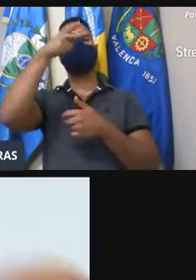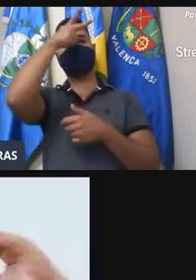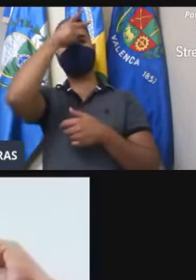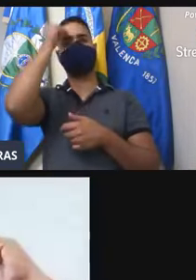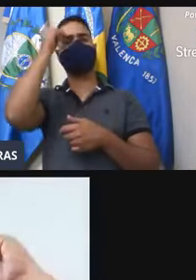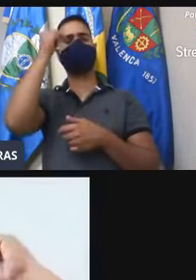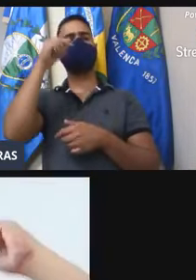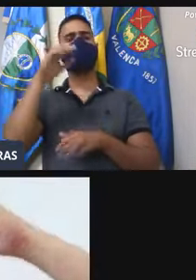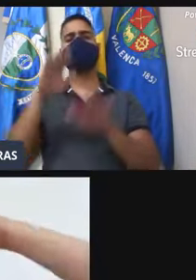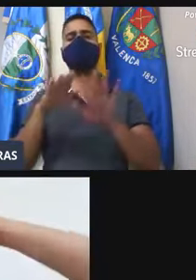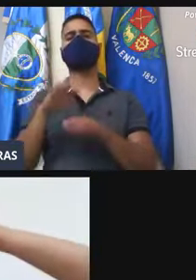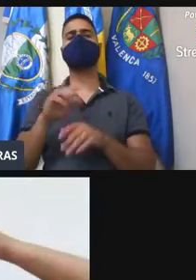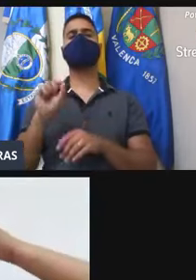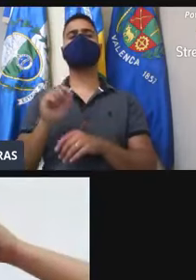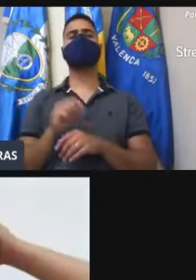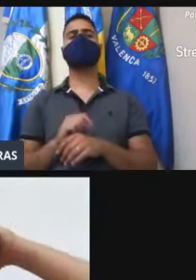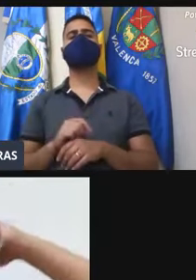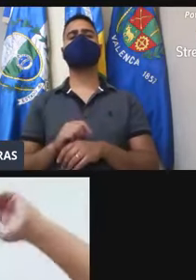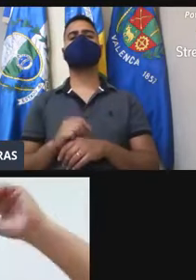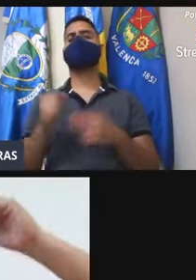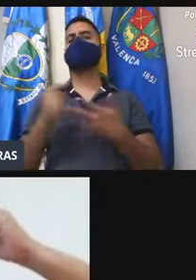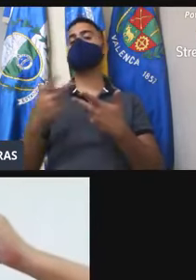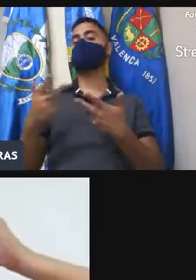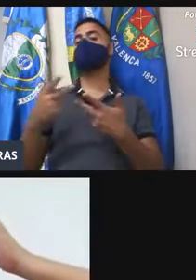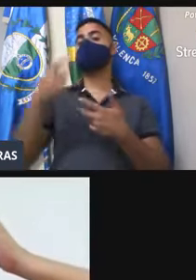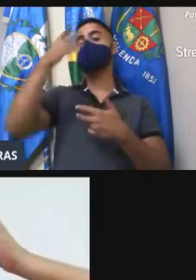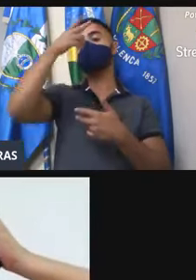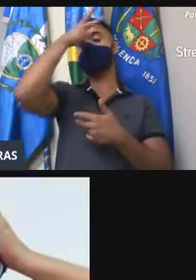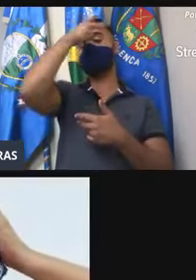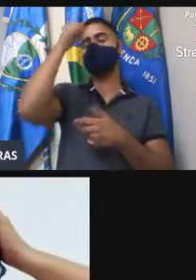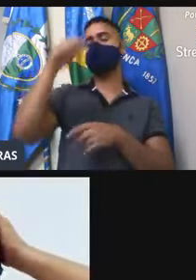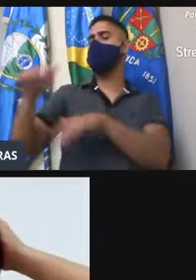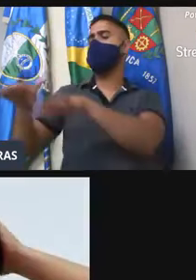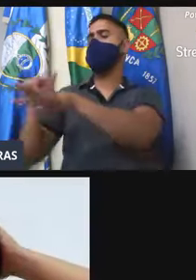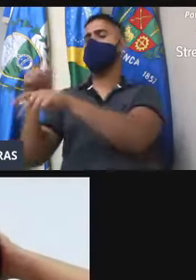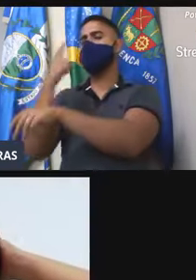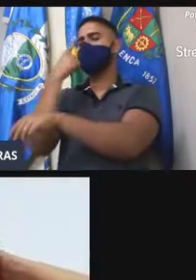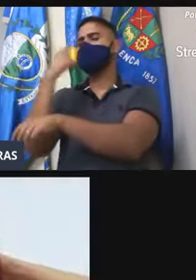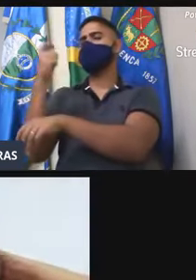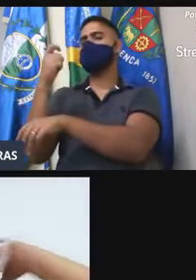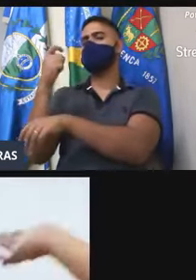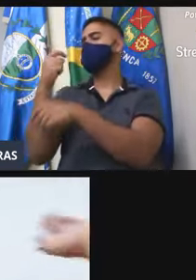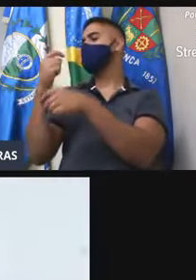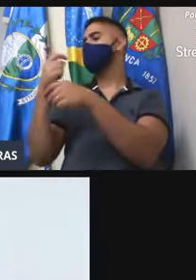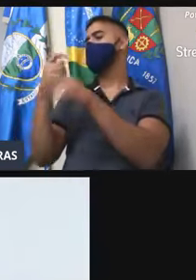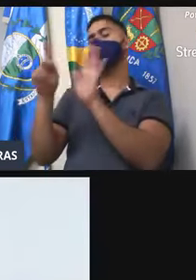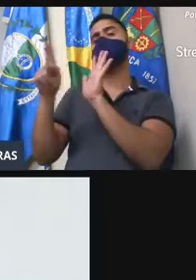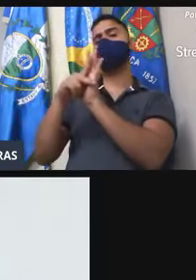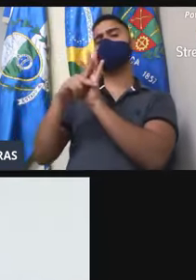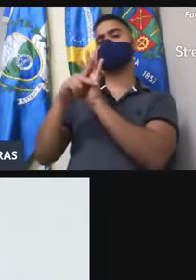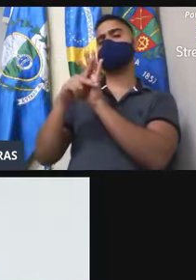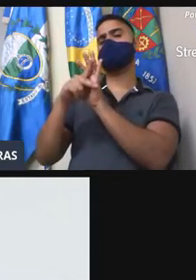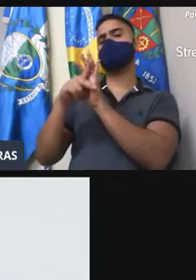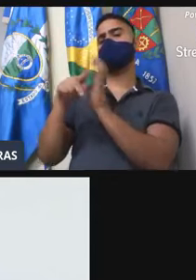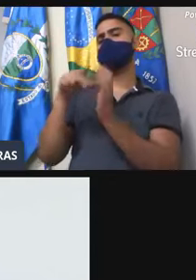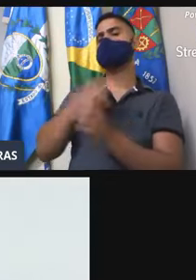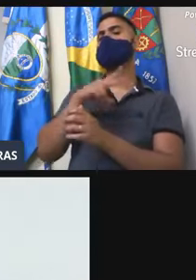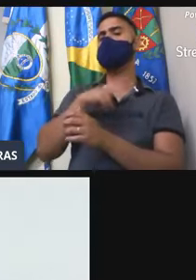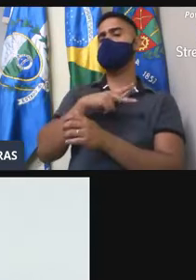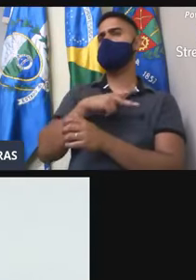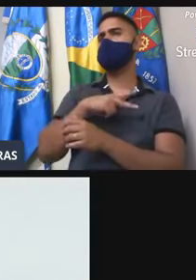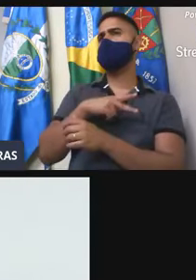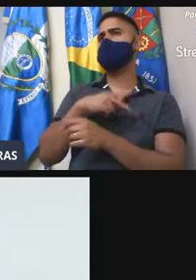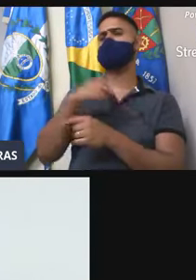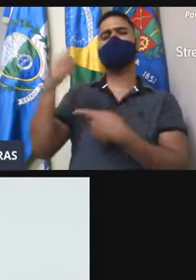é, às vezes, uma obrigação constitucional da prefeitura recolher entulho de propriedade privada. Vamos pensar política pública,